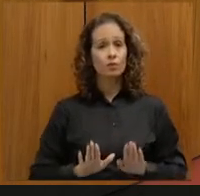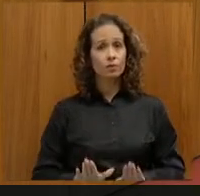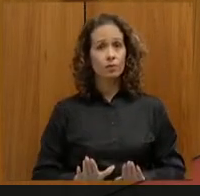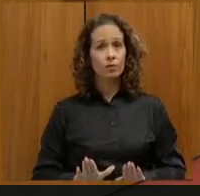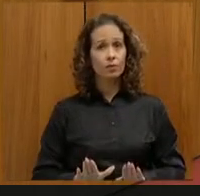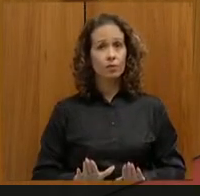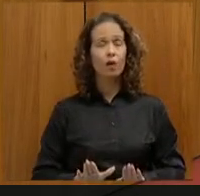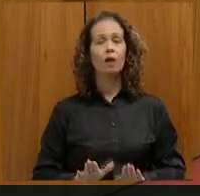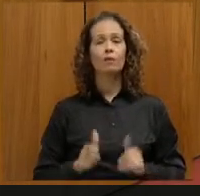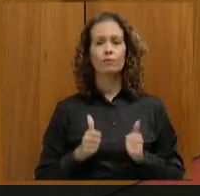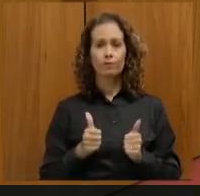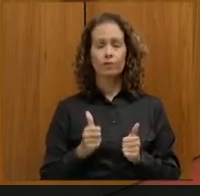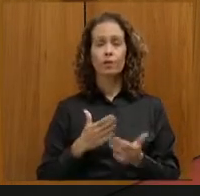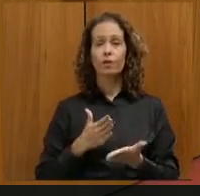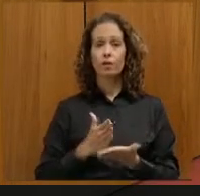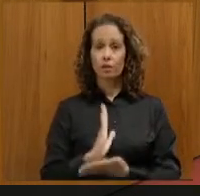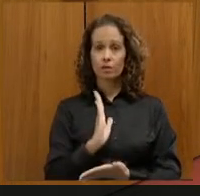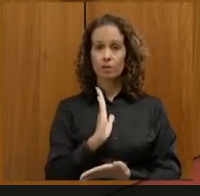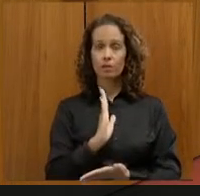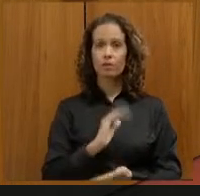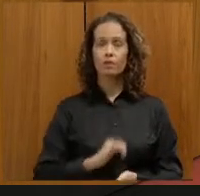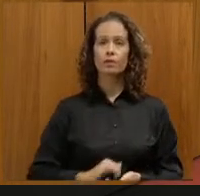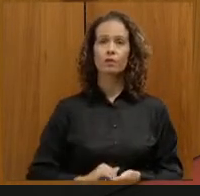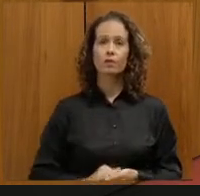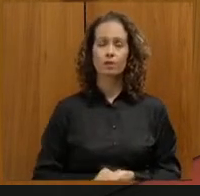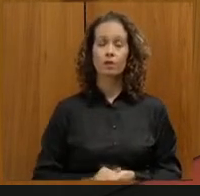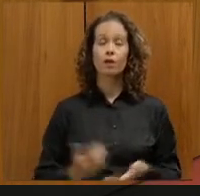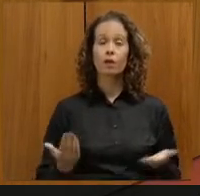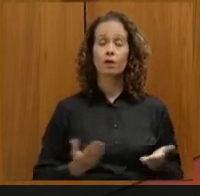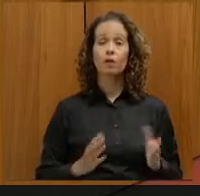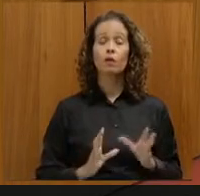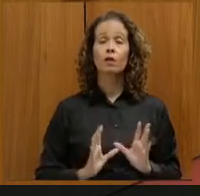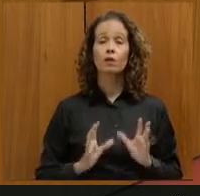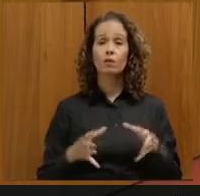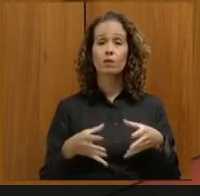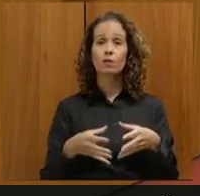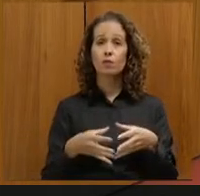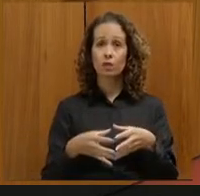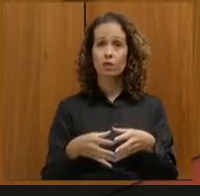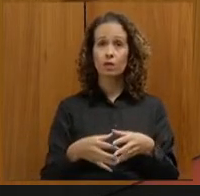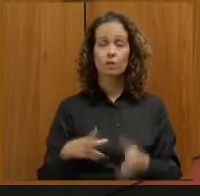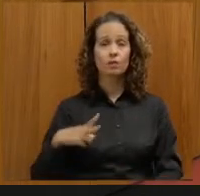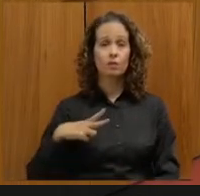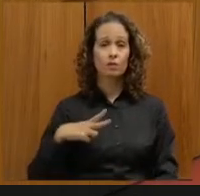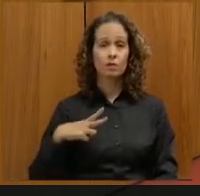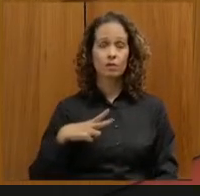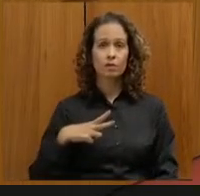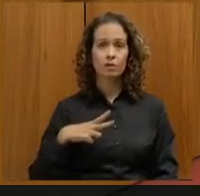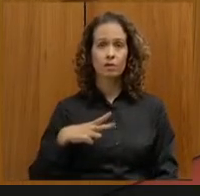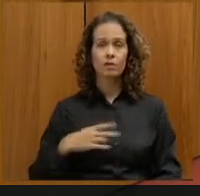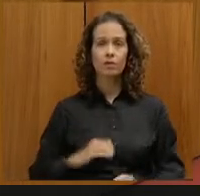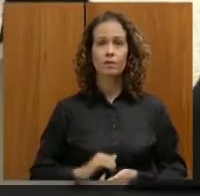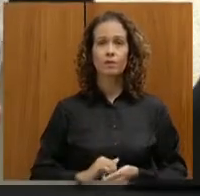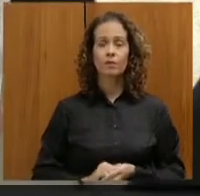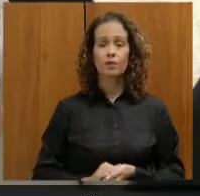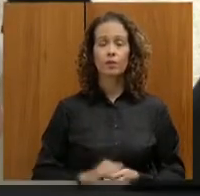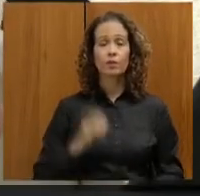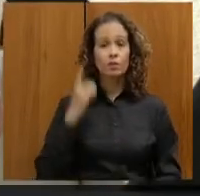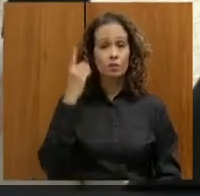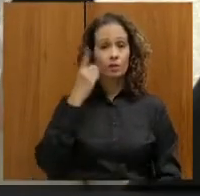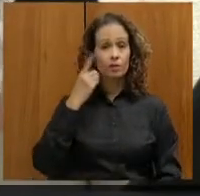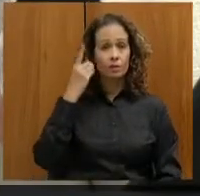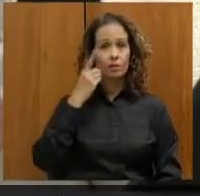aprovado agora pela comissão de privatização os